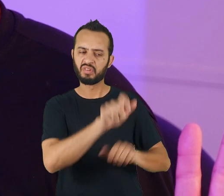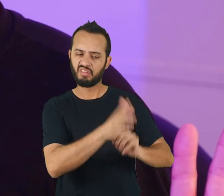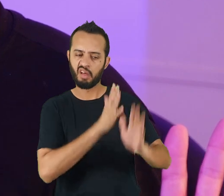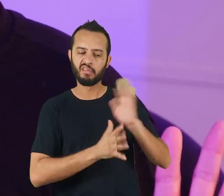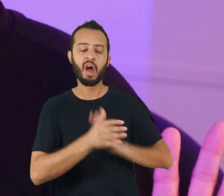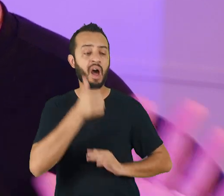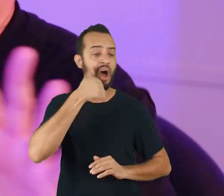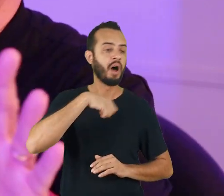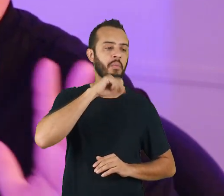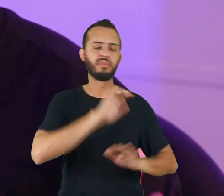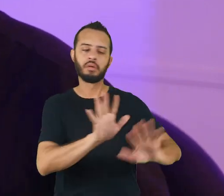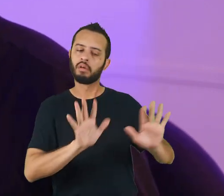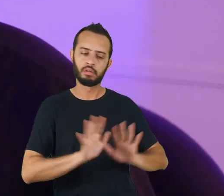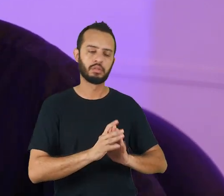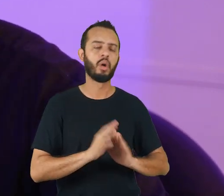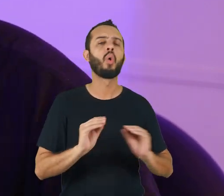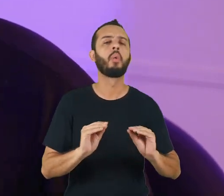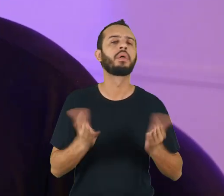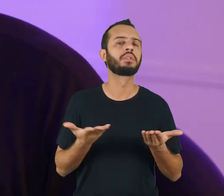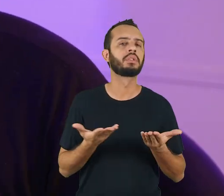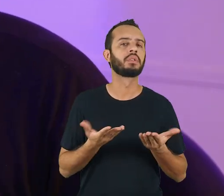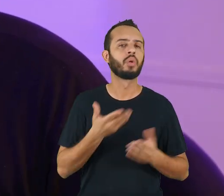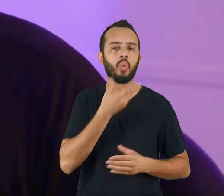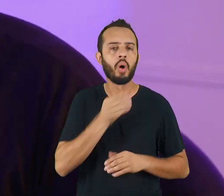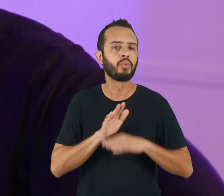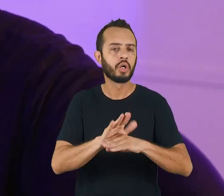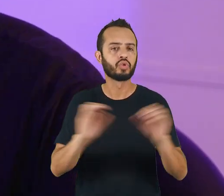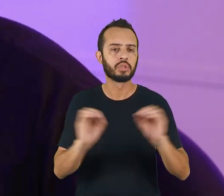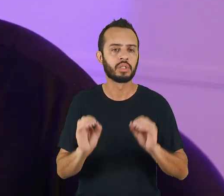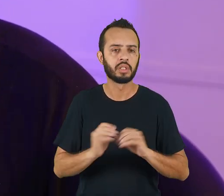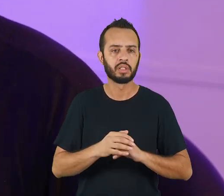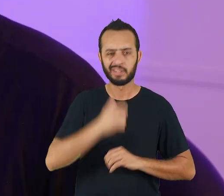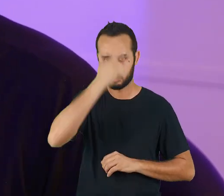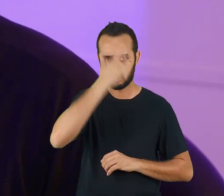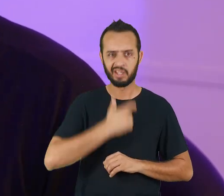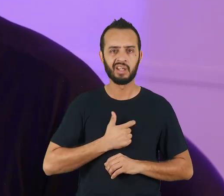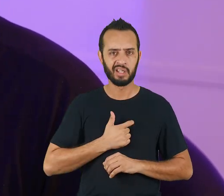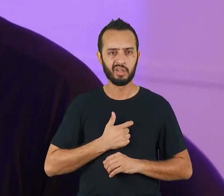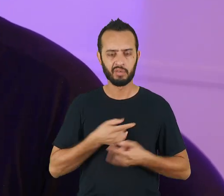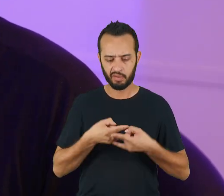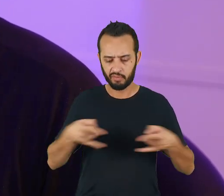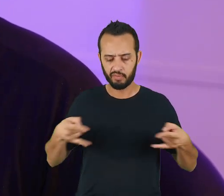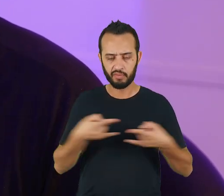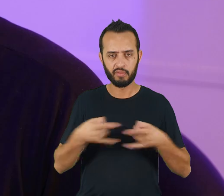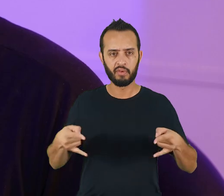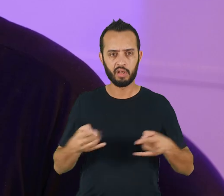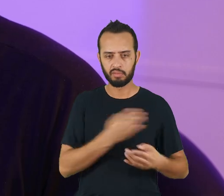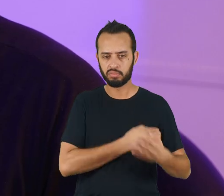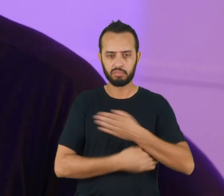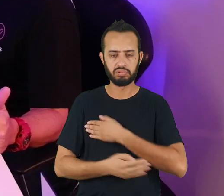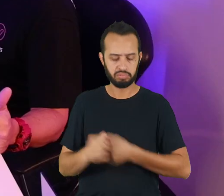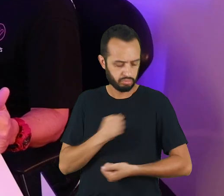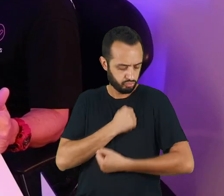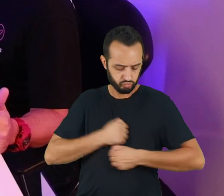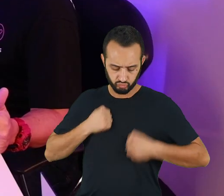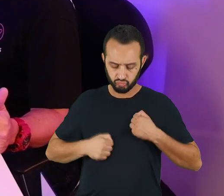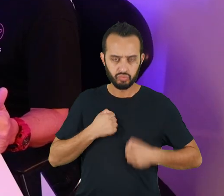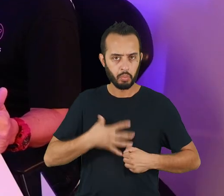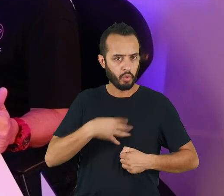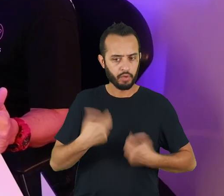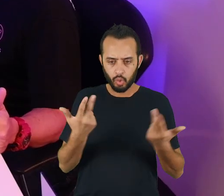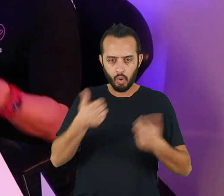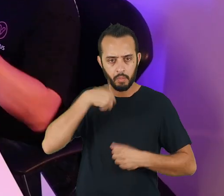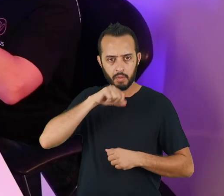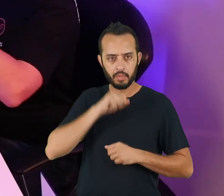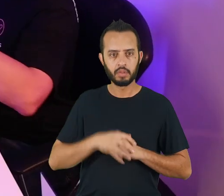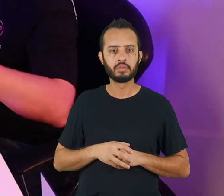aí que mundo é esse que o homem não ajuda eu trocava a fralda da dos meus filhos igual dava banho